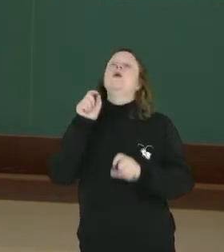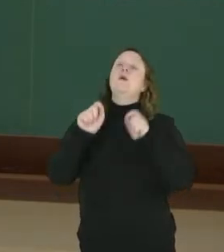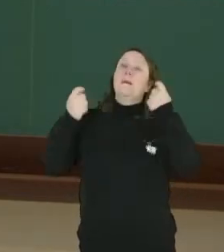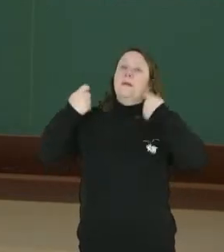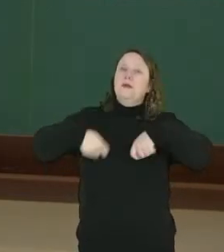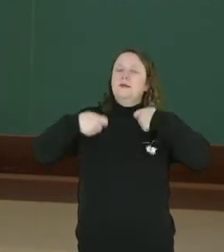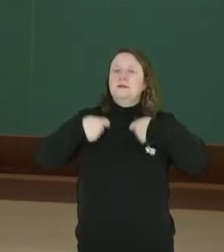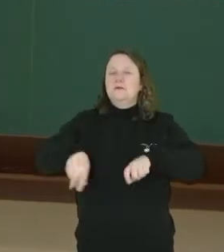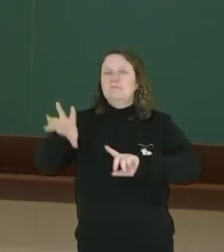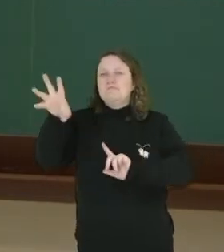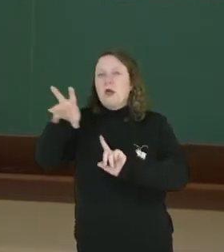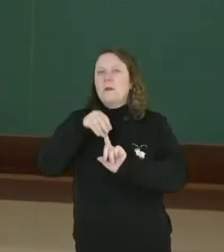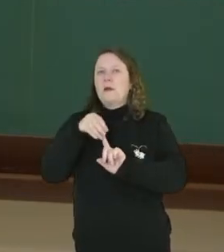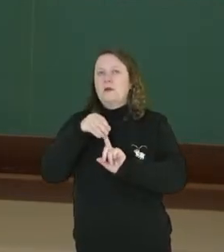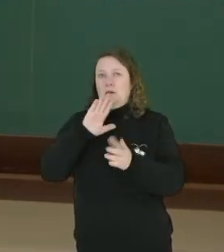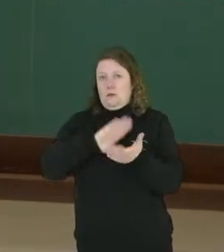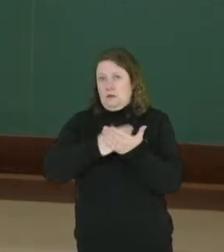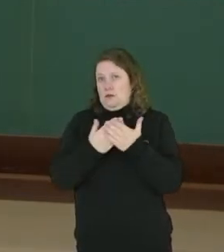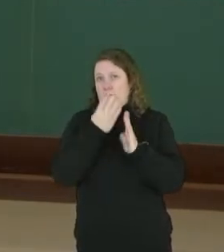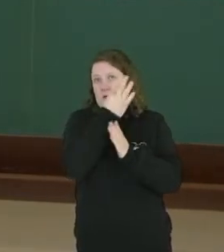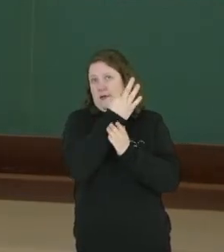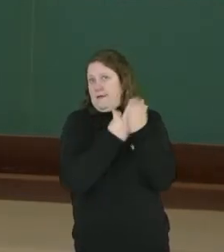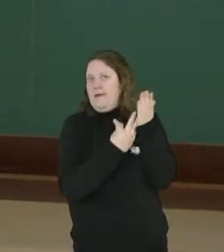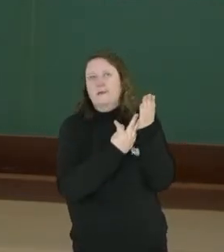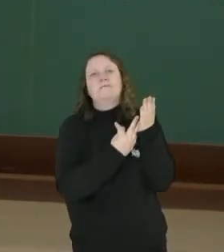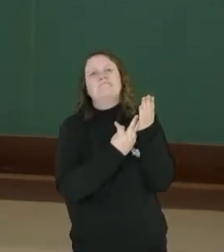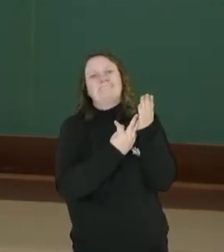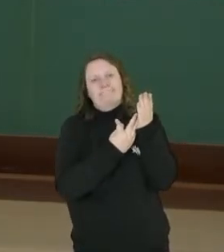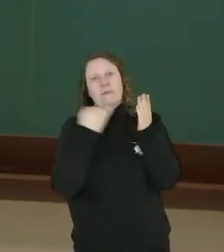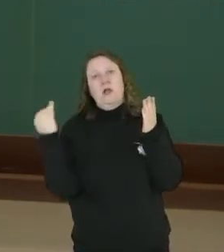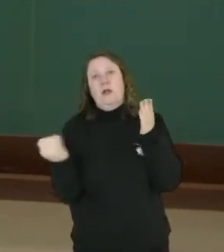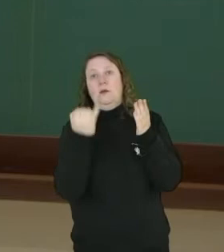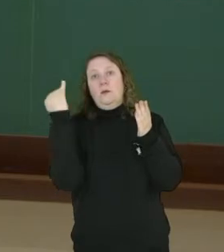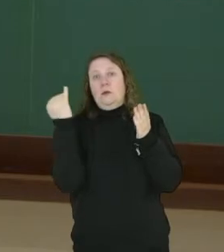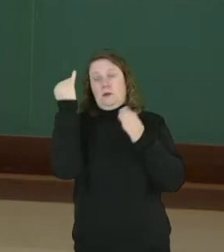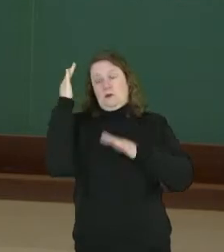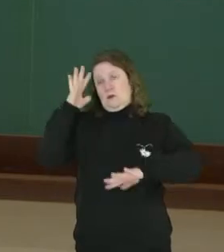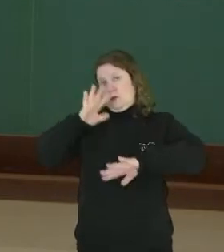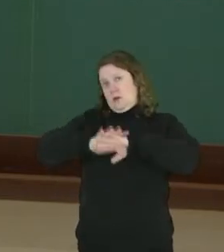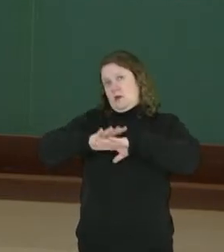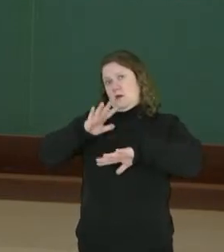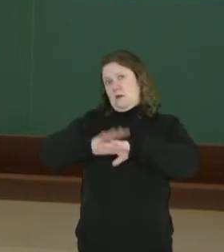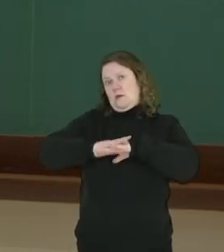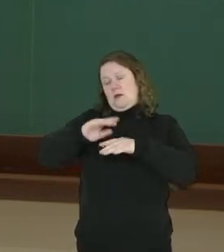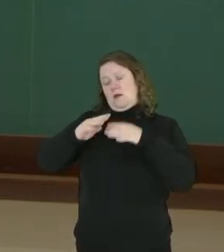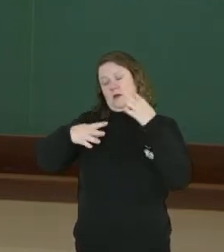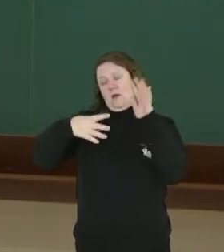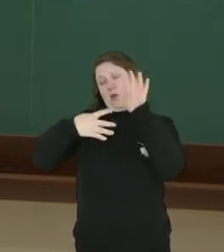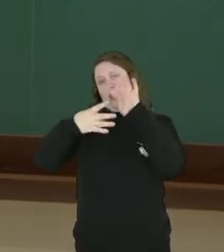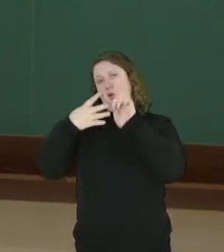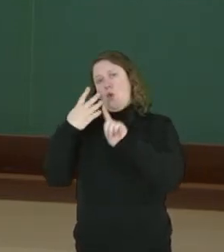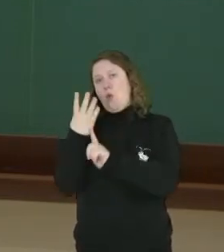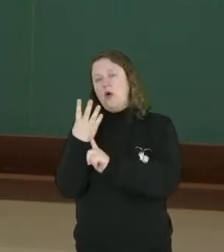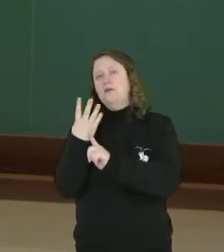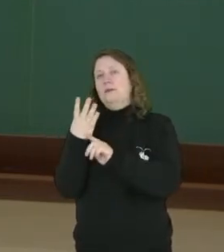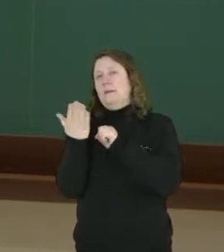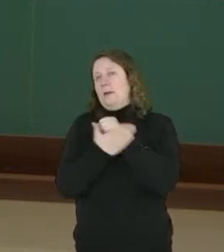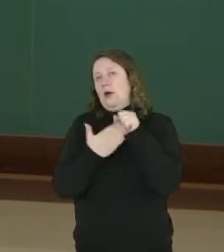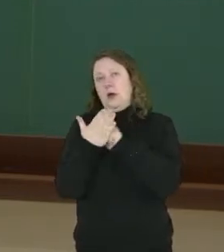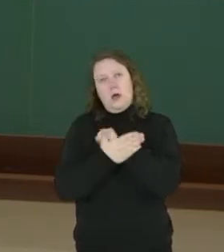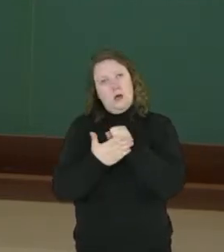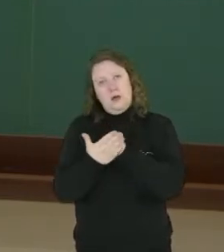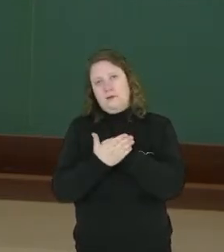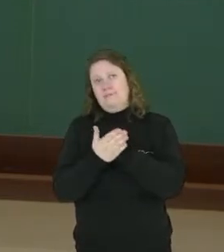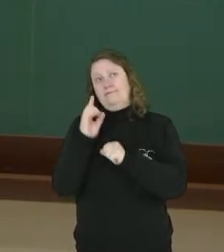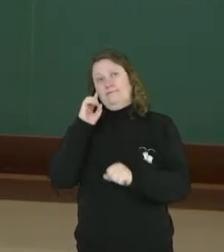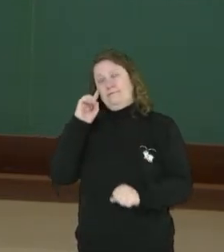nesta aula? Interpretação de texto, certo? Matematicamente, você precisa saber as 4 operações básicas, você precisa saber a potenciação,